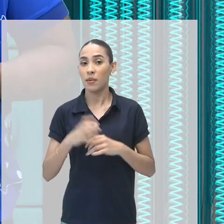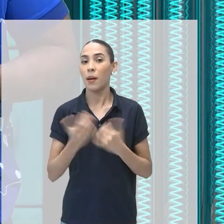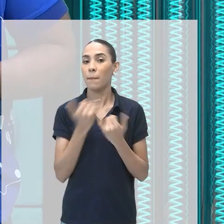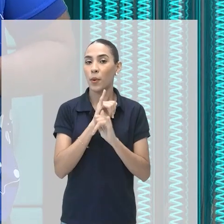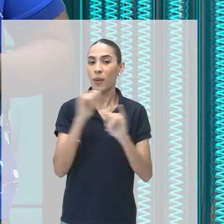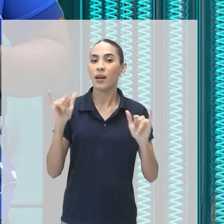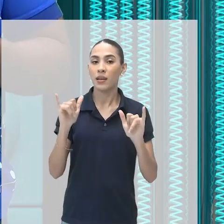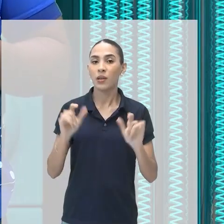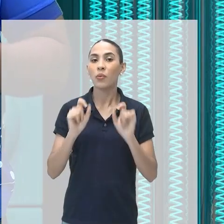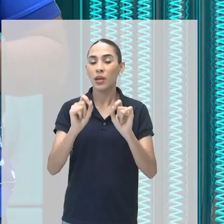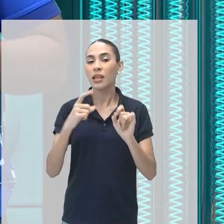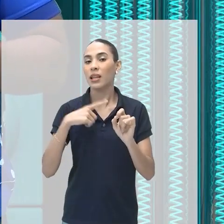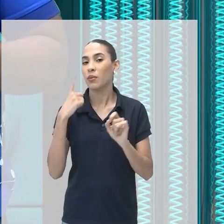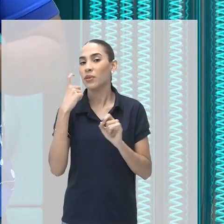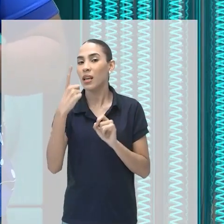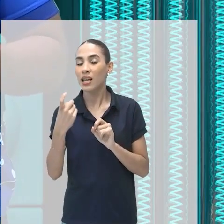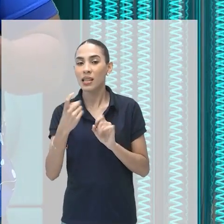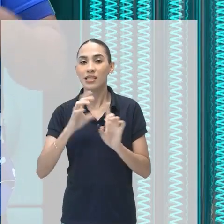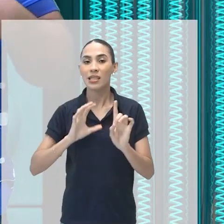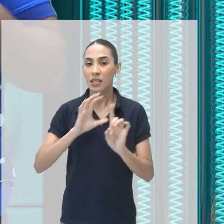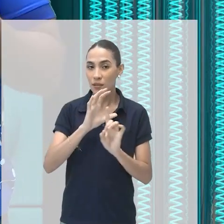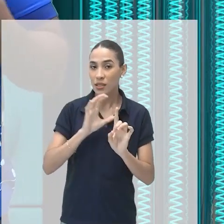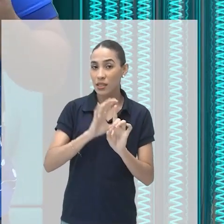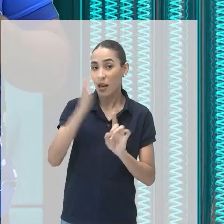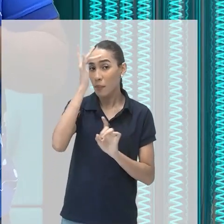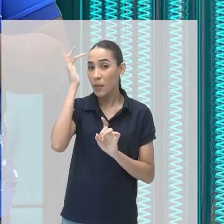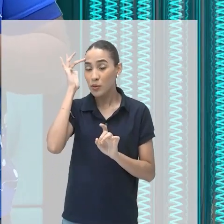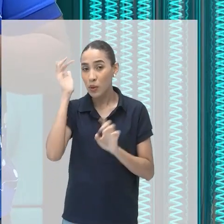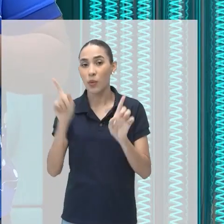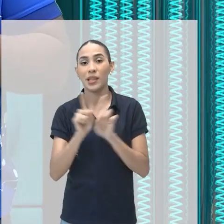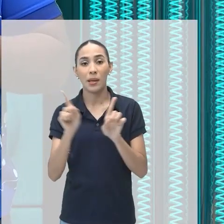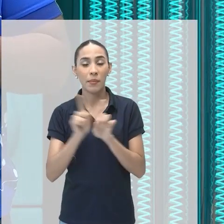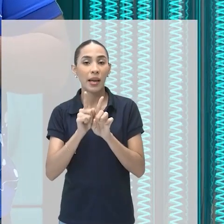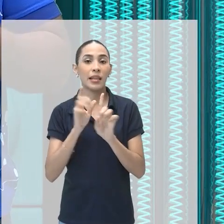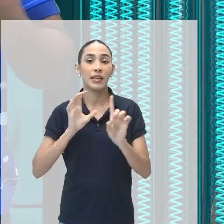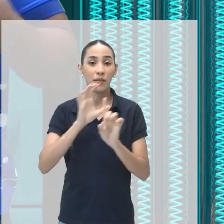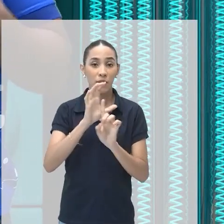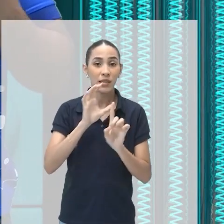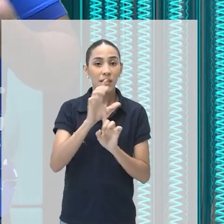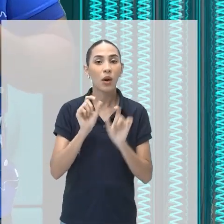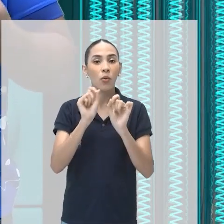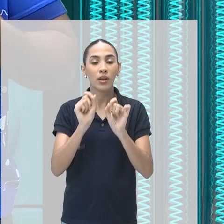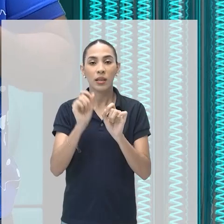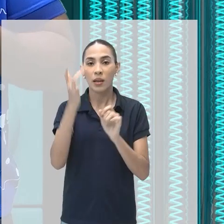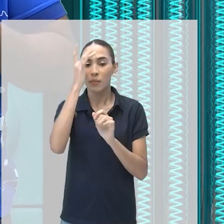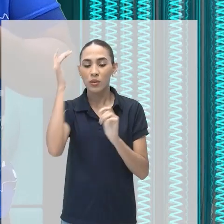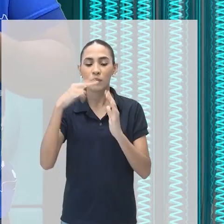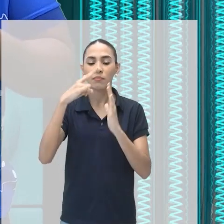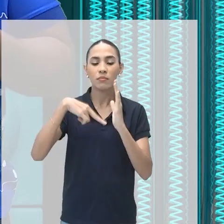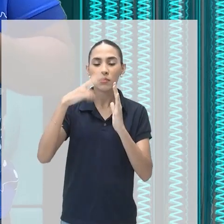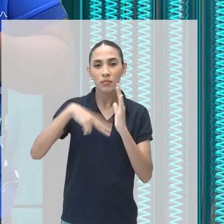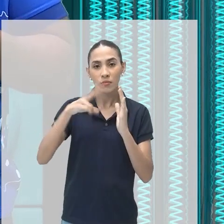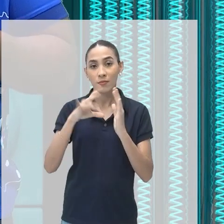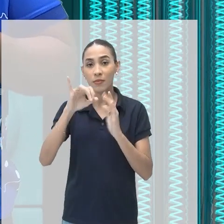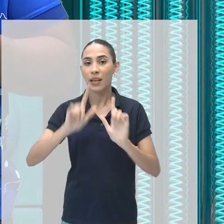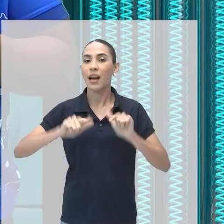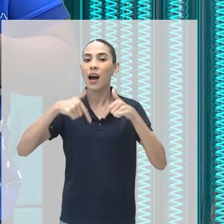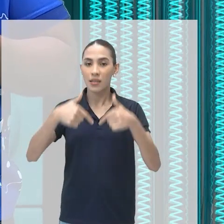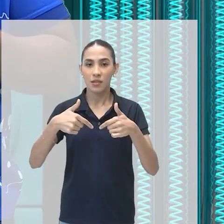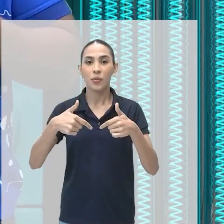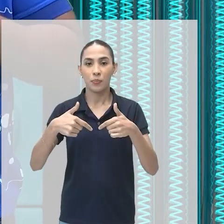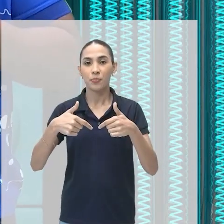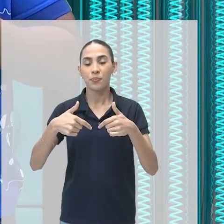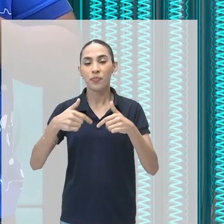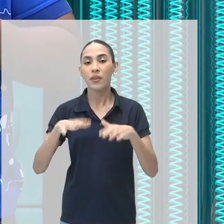propaganda busca sensibilizar as pessoas, busca sensibilizar o interlocutor para realizar